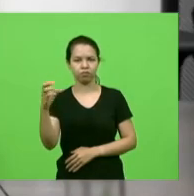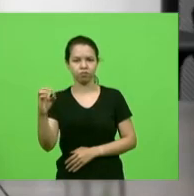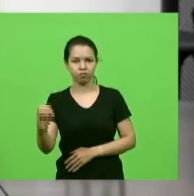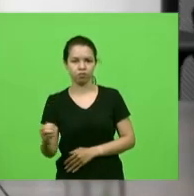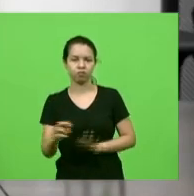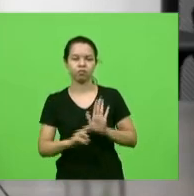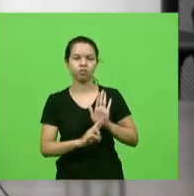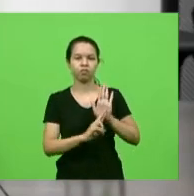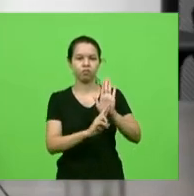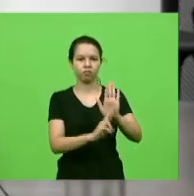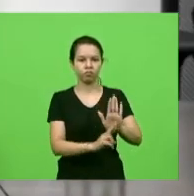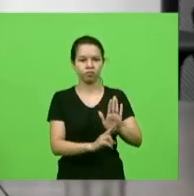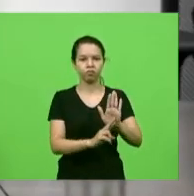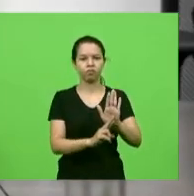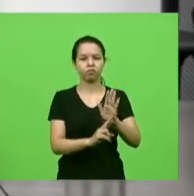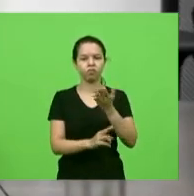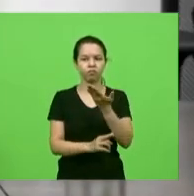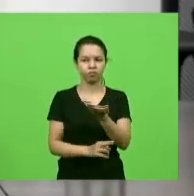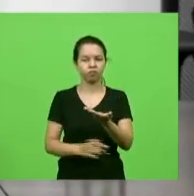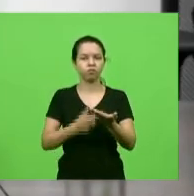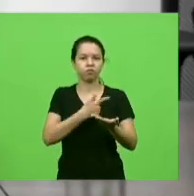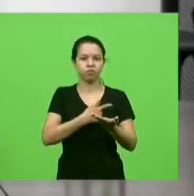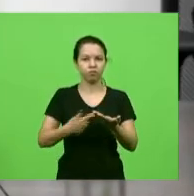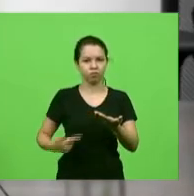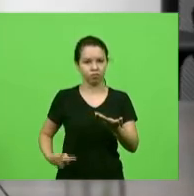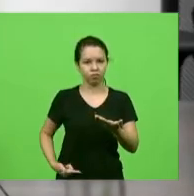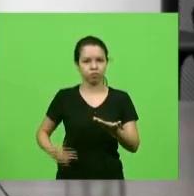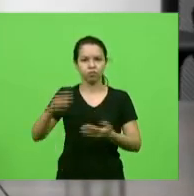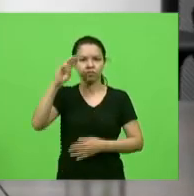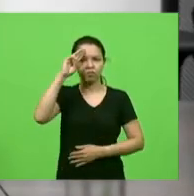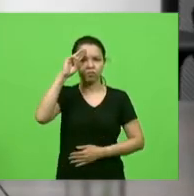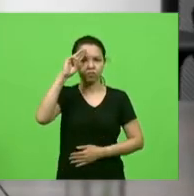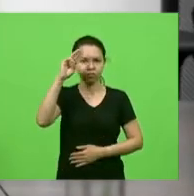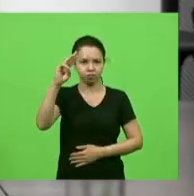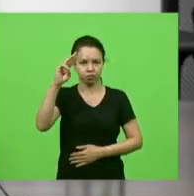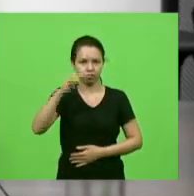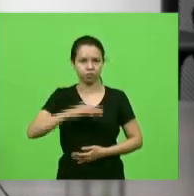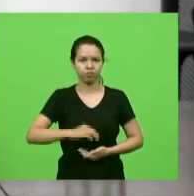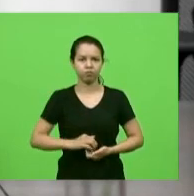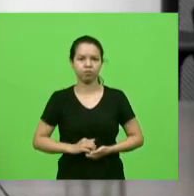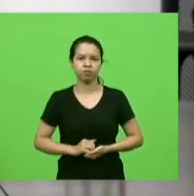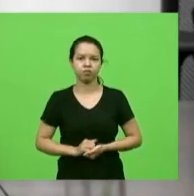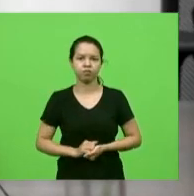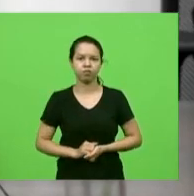governador do estado, senhor Carlos Moisés da Silva.